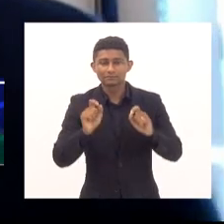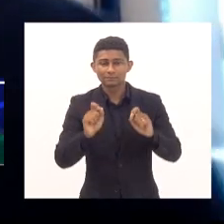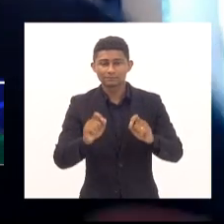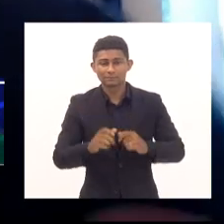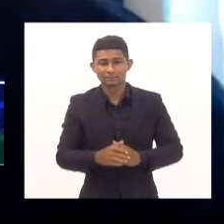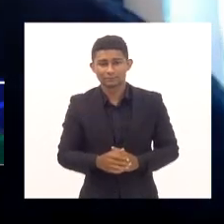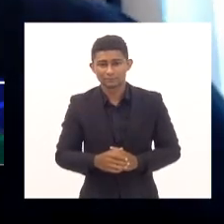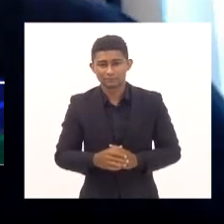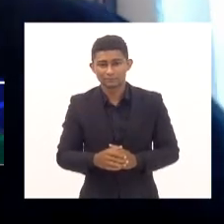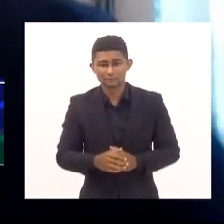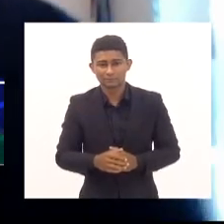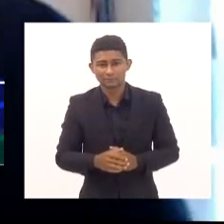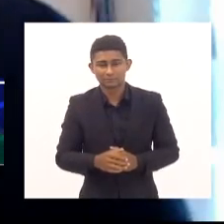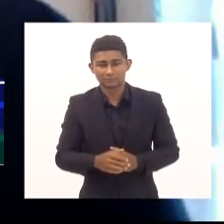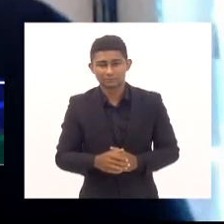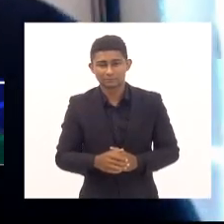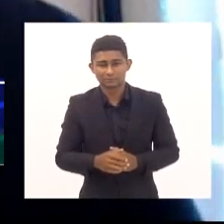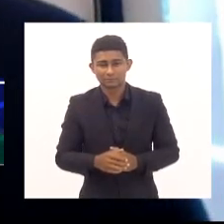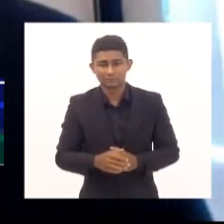e